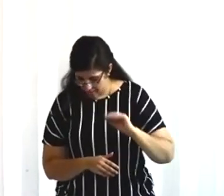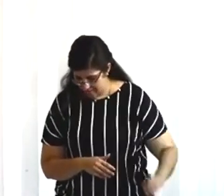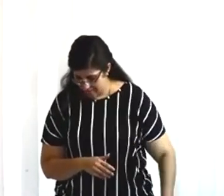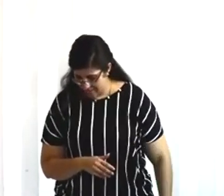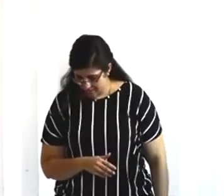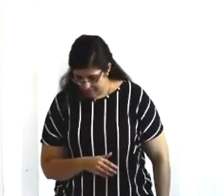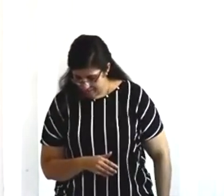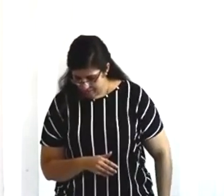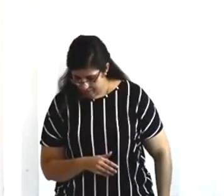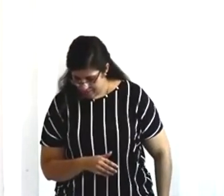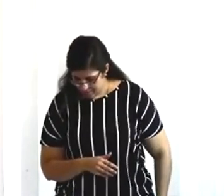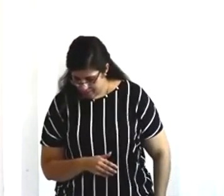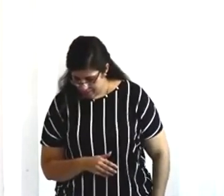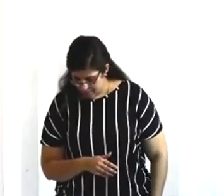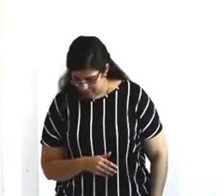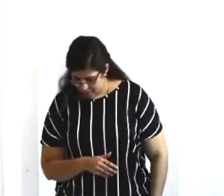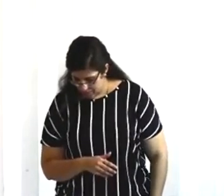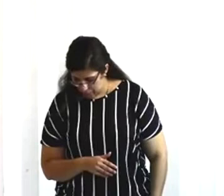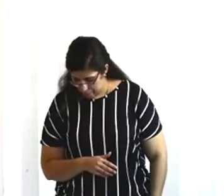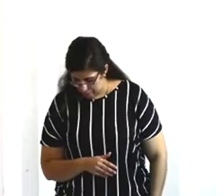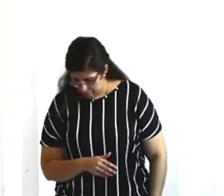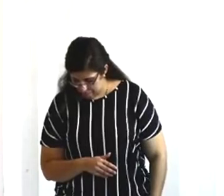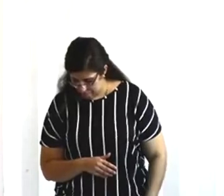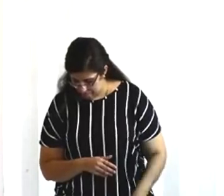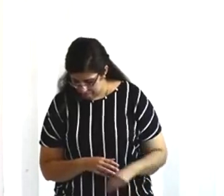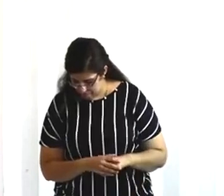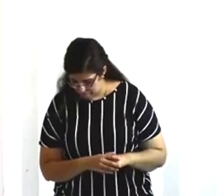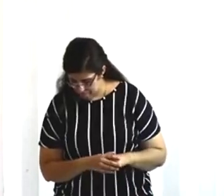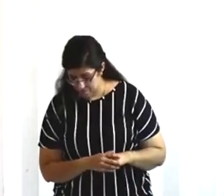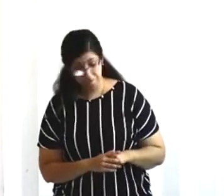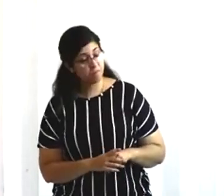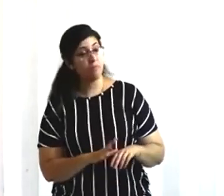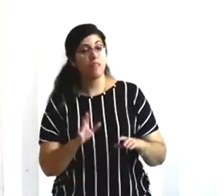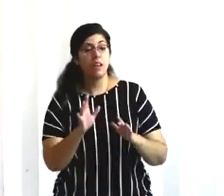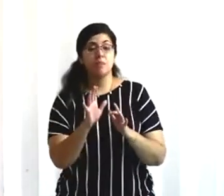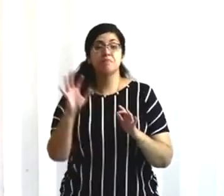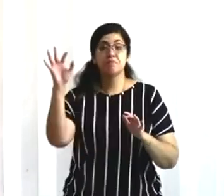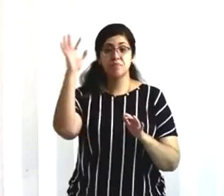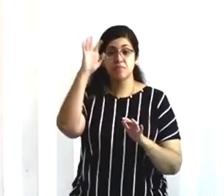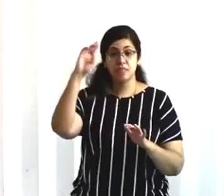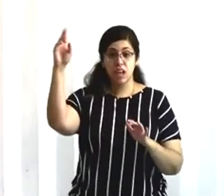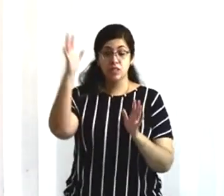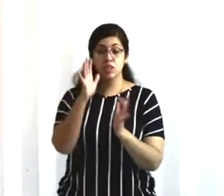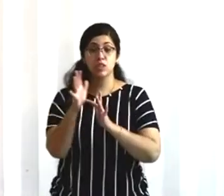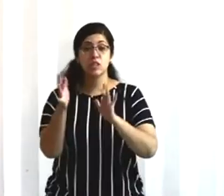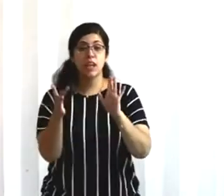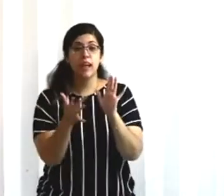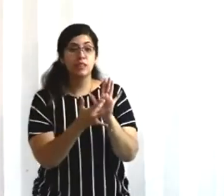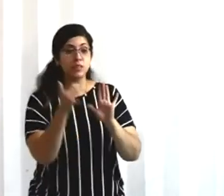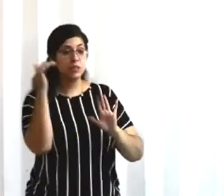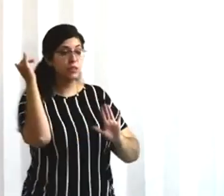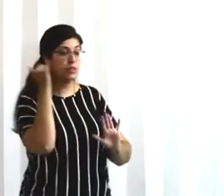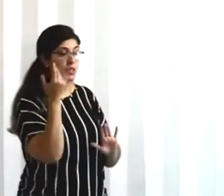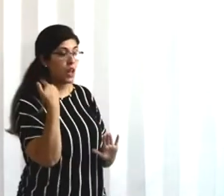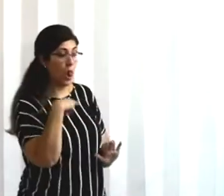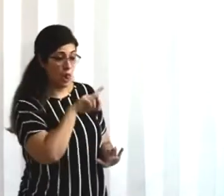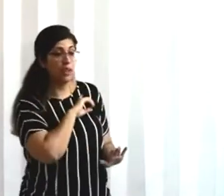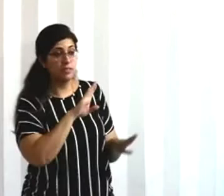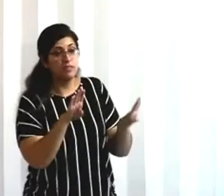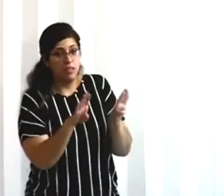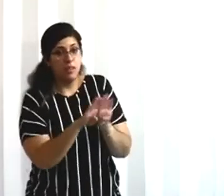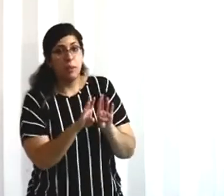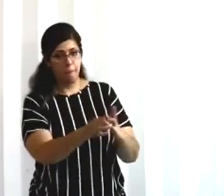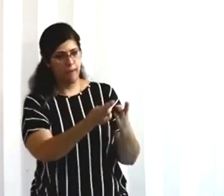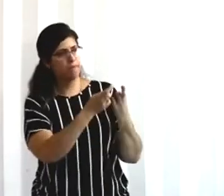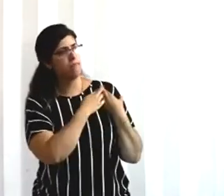diz que vai também colocar sobre nós um jugo, mas um jugo suave e leve. Tomai sobre vós o